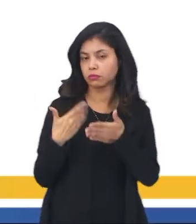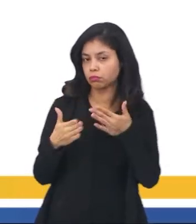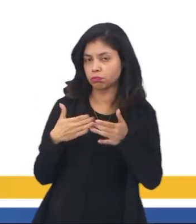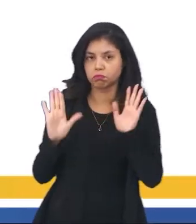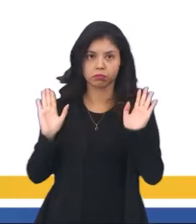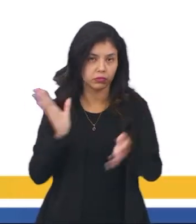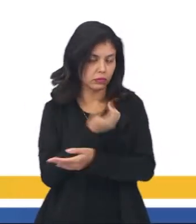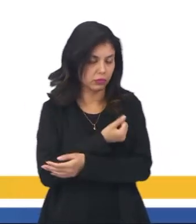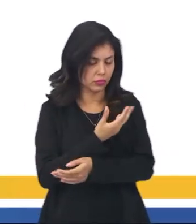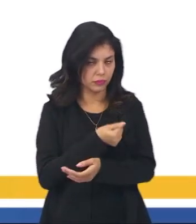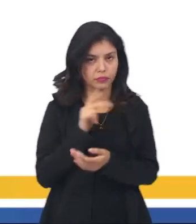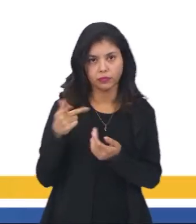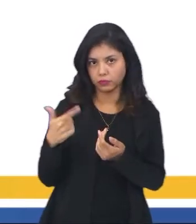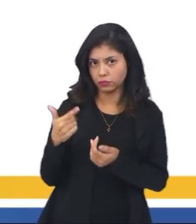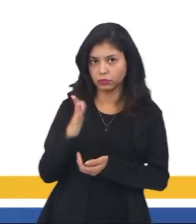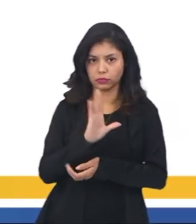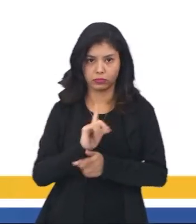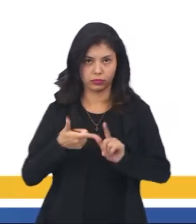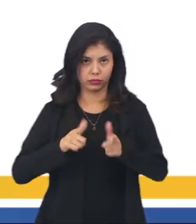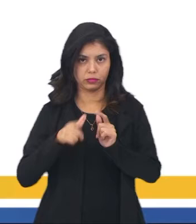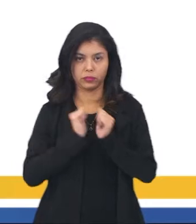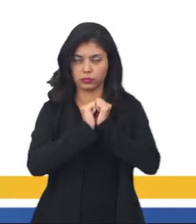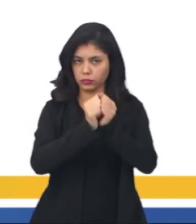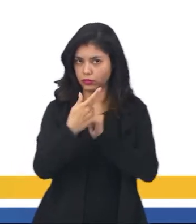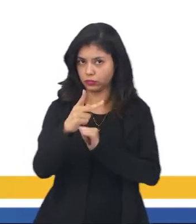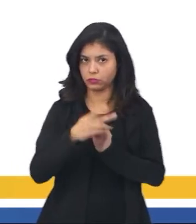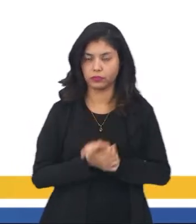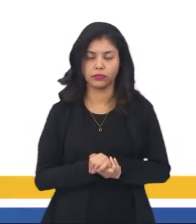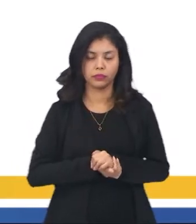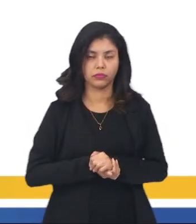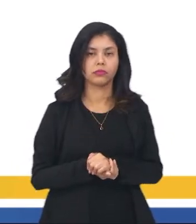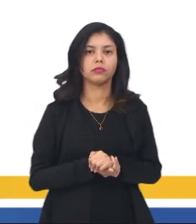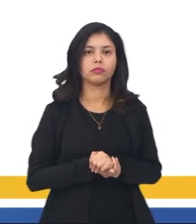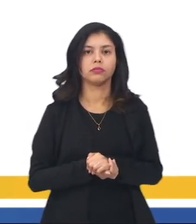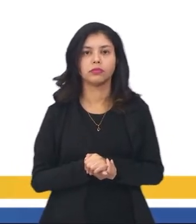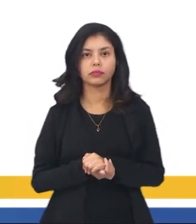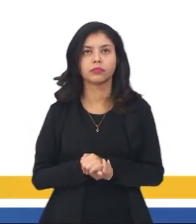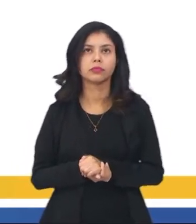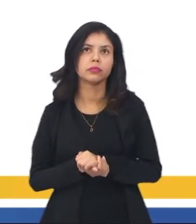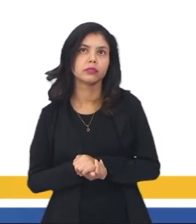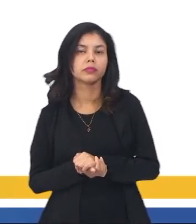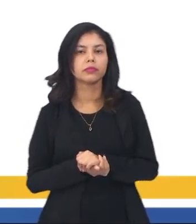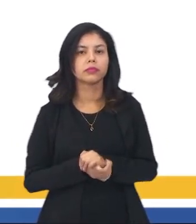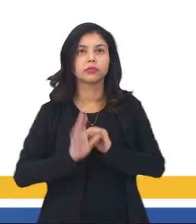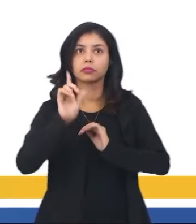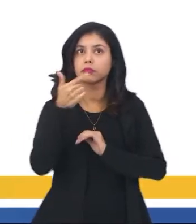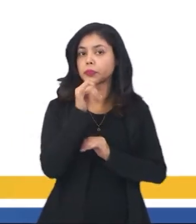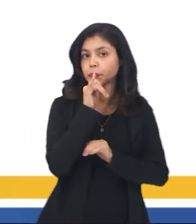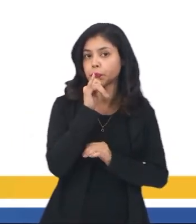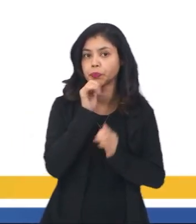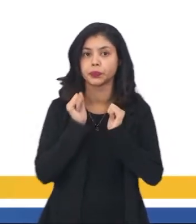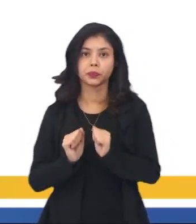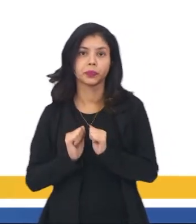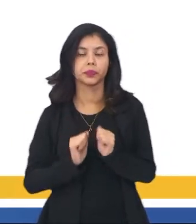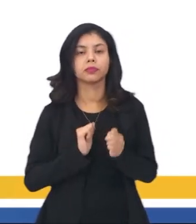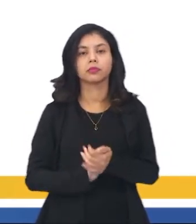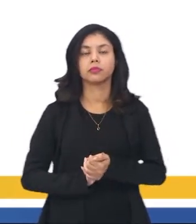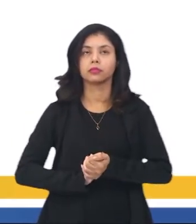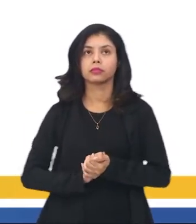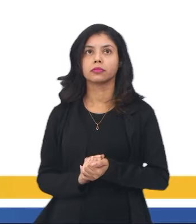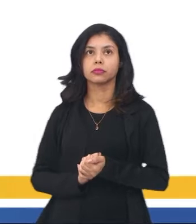independente. Hipoteticamente, ele não tem nenhuma letra junto com ele, ou seja, a incógnita. Né? Outro exemplo que eu posso trabalhar,